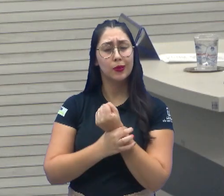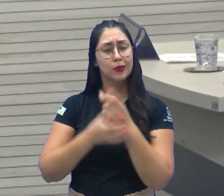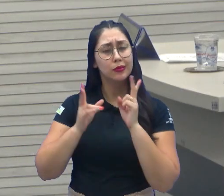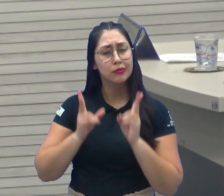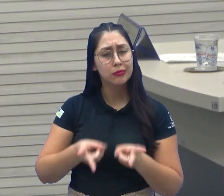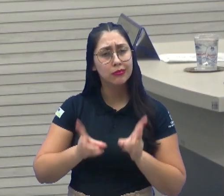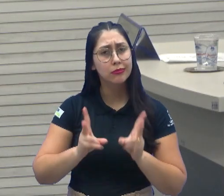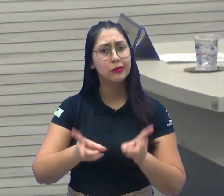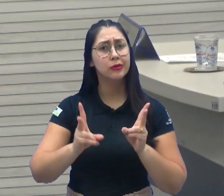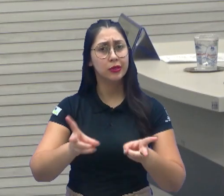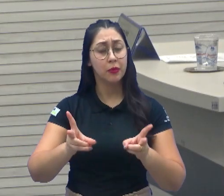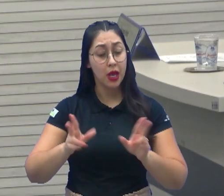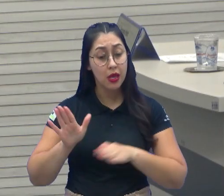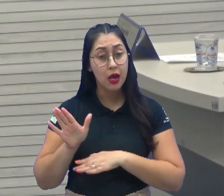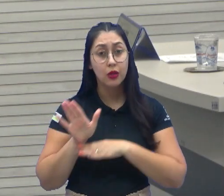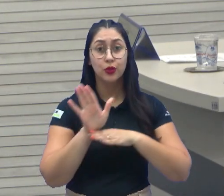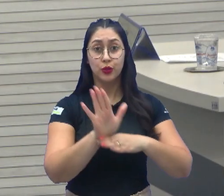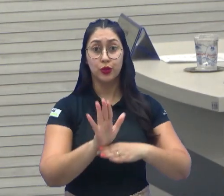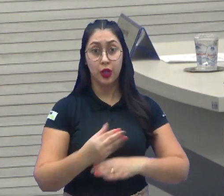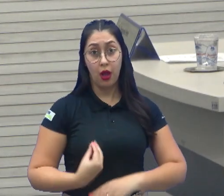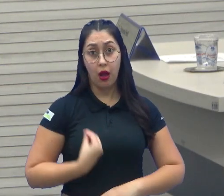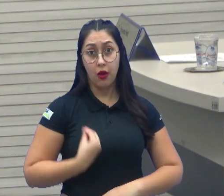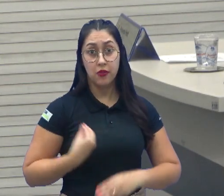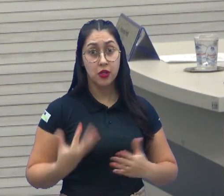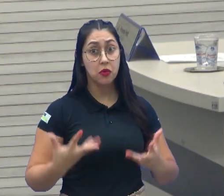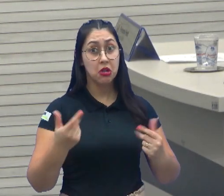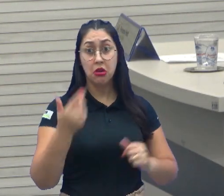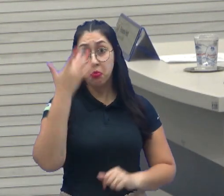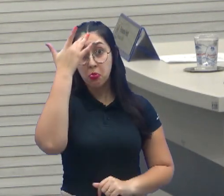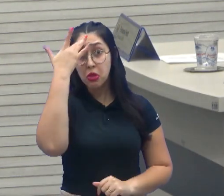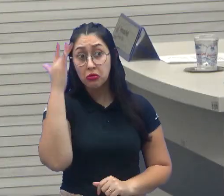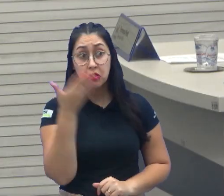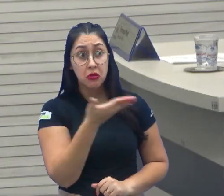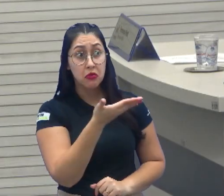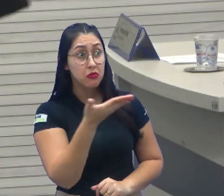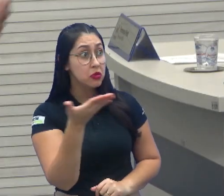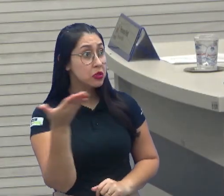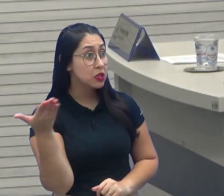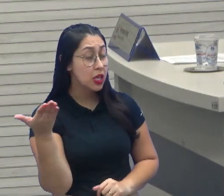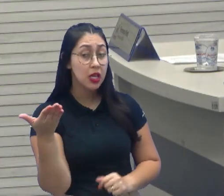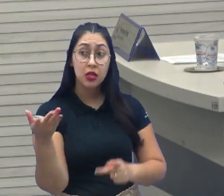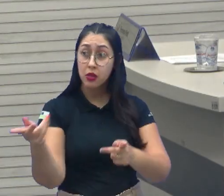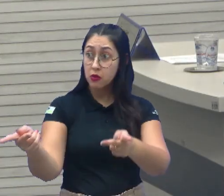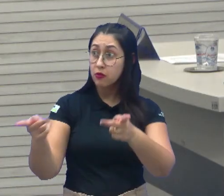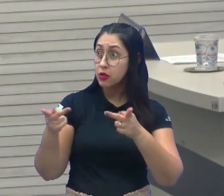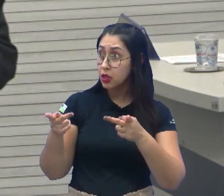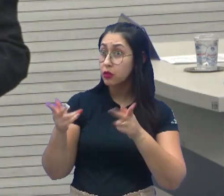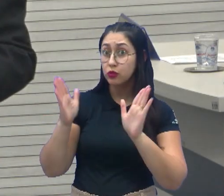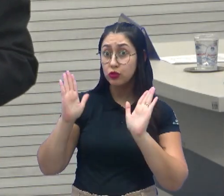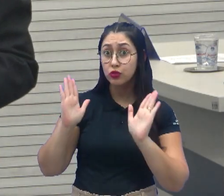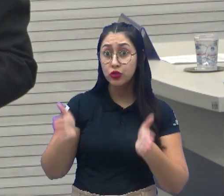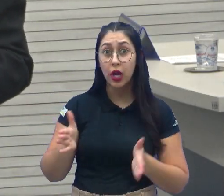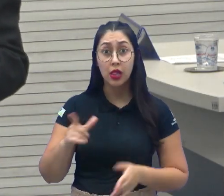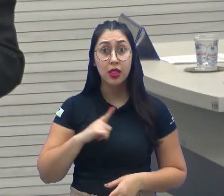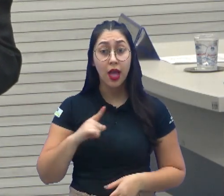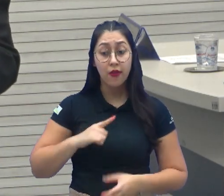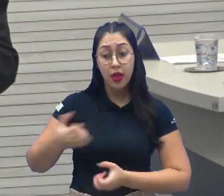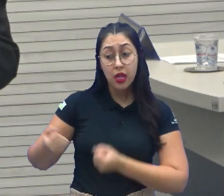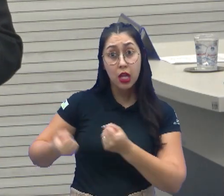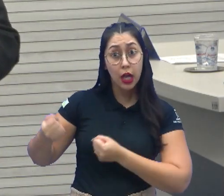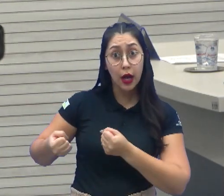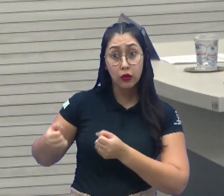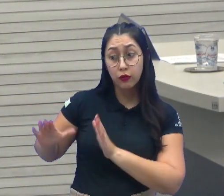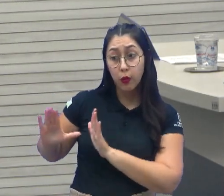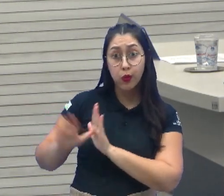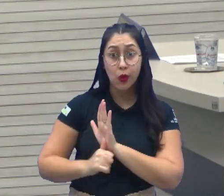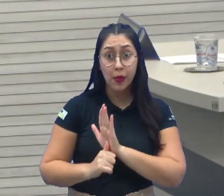eleve a qualidade de vida de quem mora em São José. Não sei se os senhores que estão nos visitando ou os colegas vereadores já tiveram algum veículo roubado. Eu tive